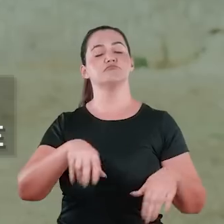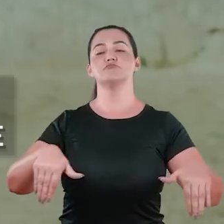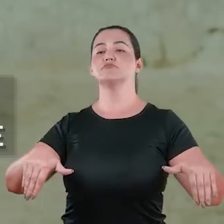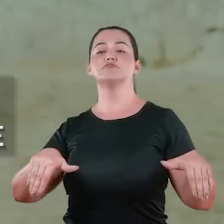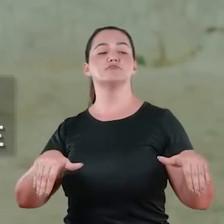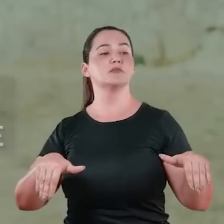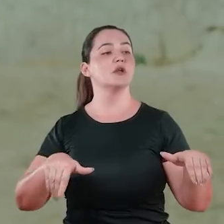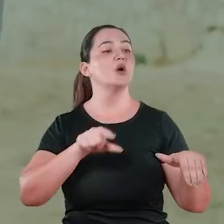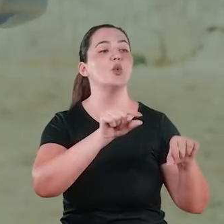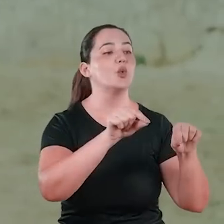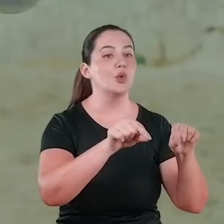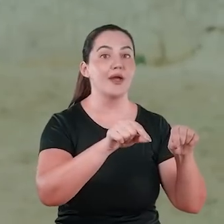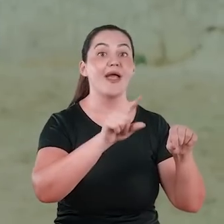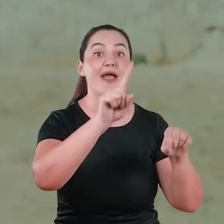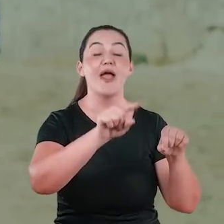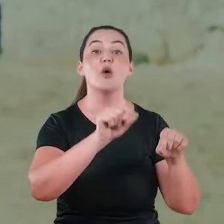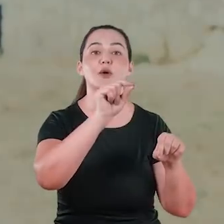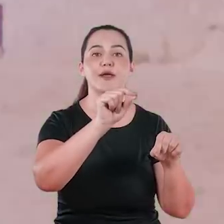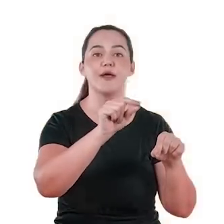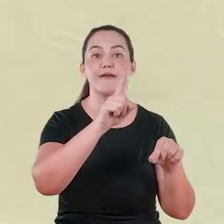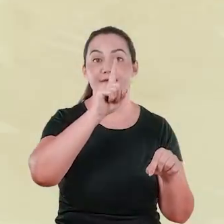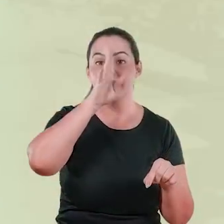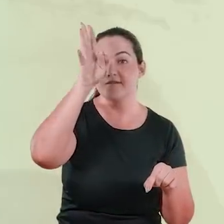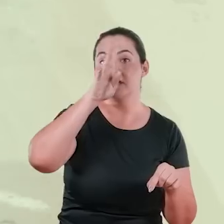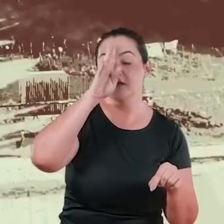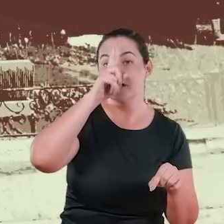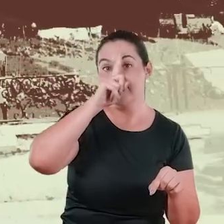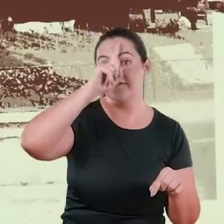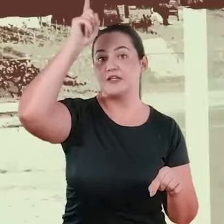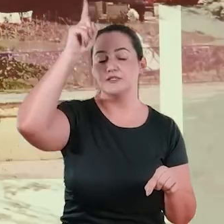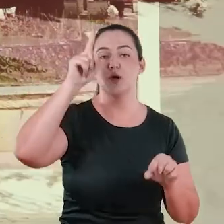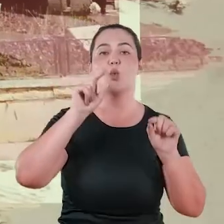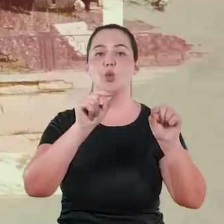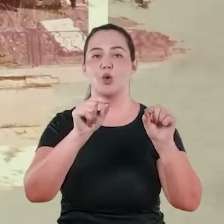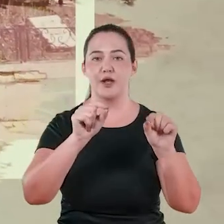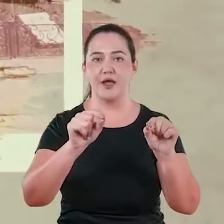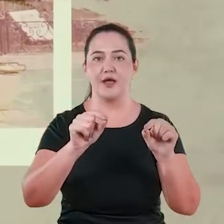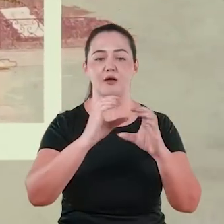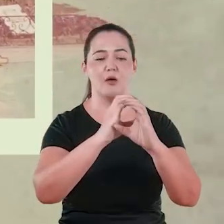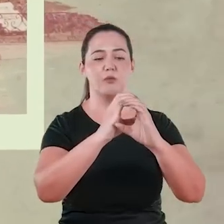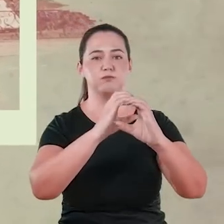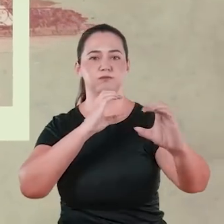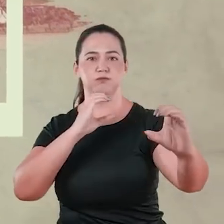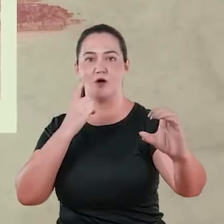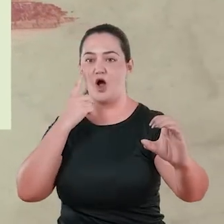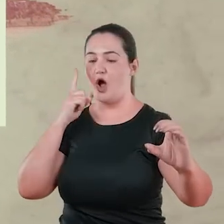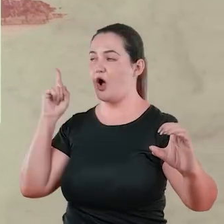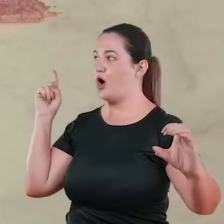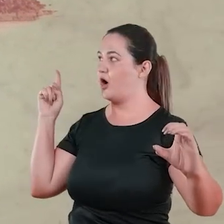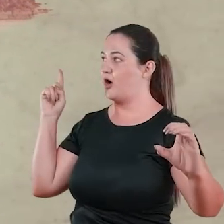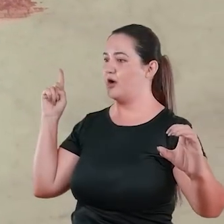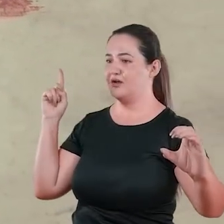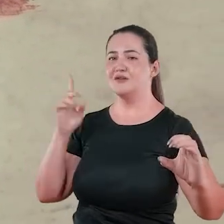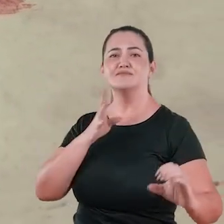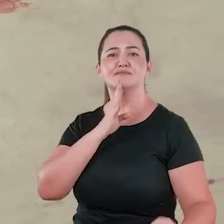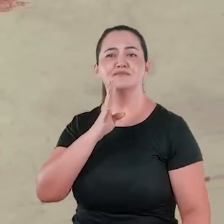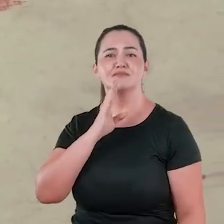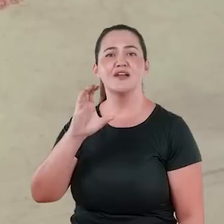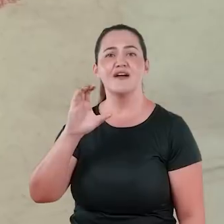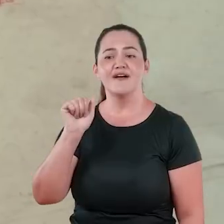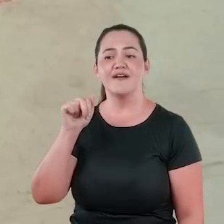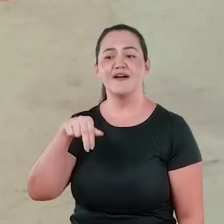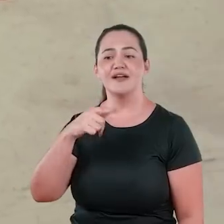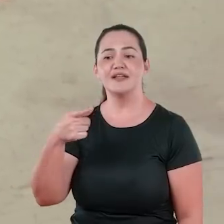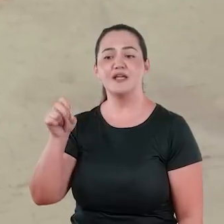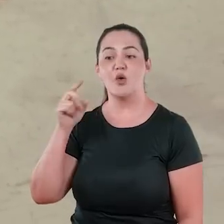uma invenção que era extraordinária. Ele a chamava de canhão. O canhão, na verdade, não foi inventado